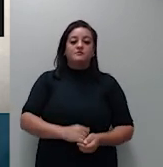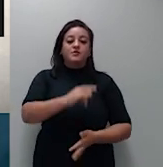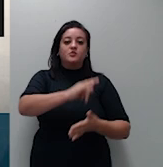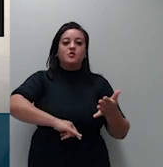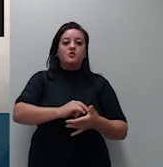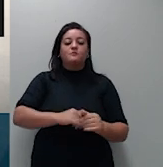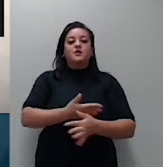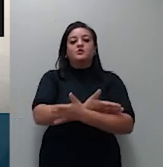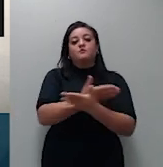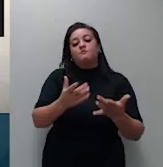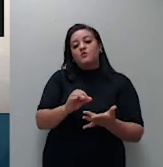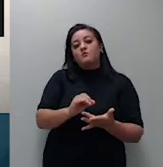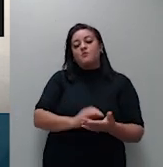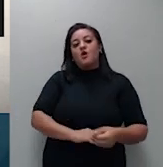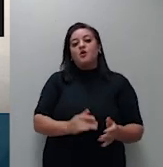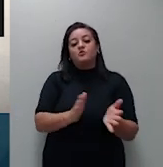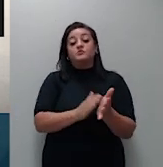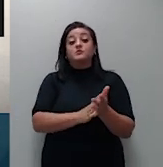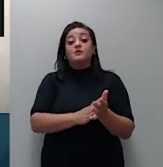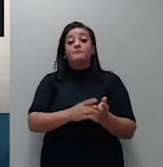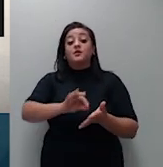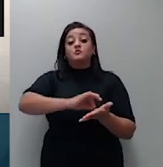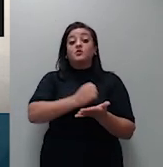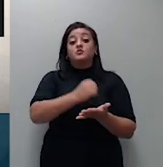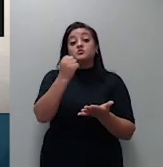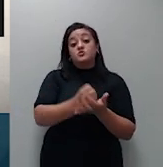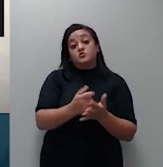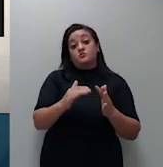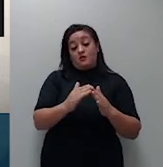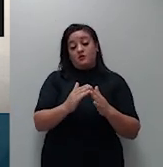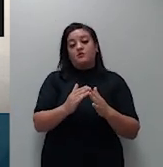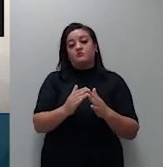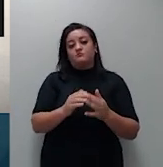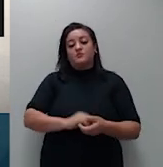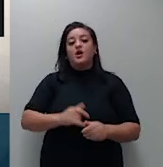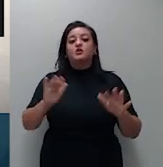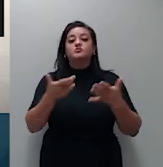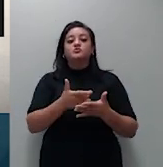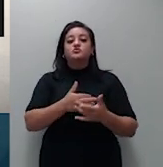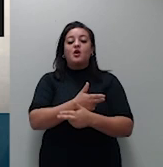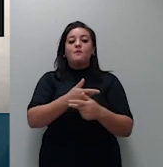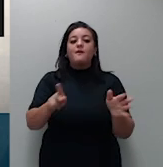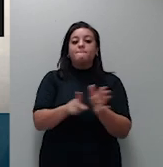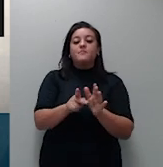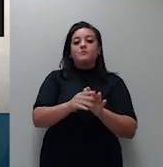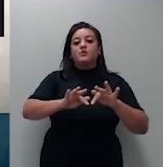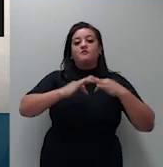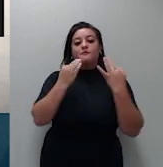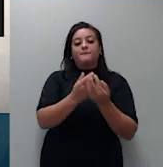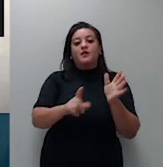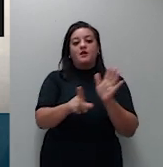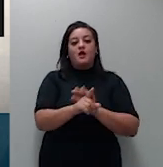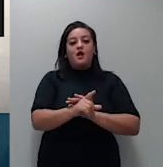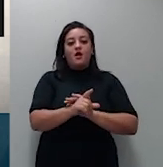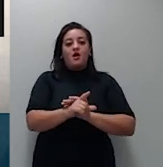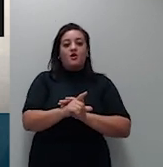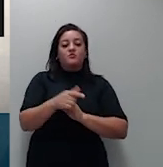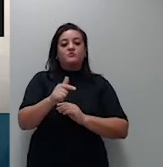com registro no cartório imobiliário já o bem de família legal ou involuntário